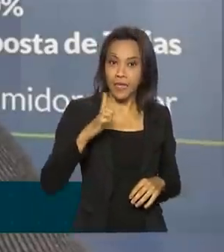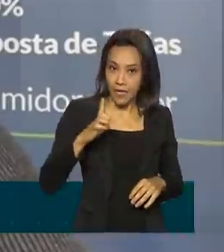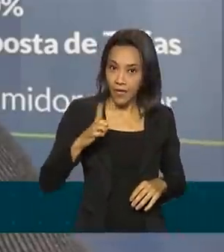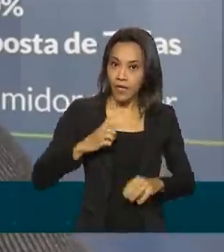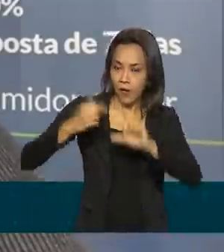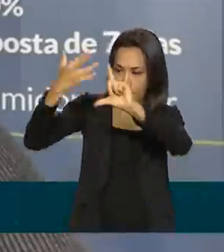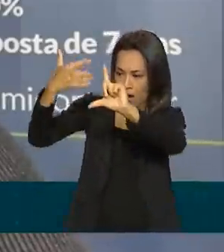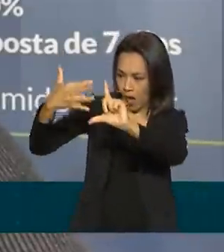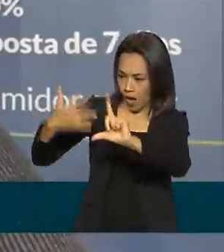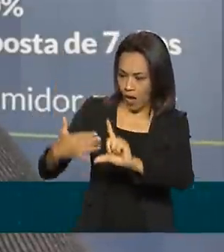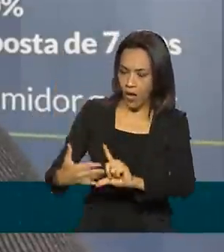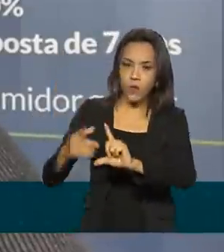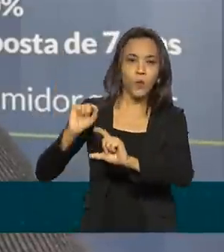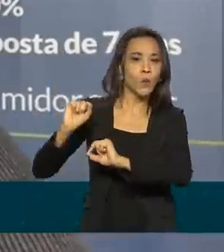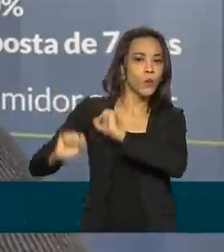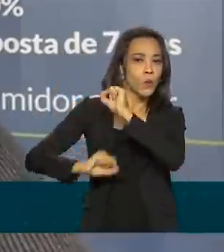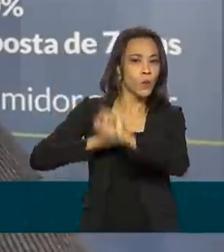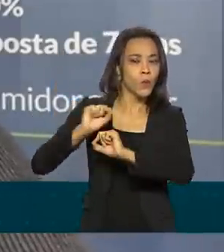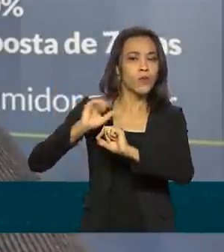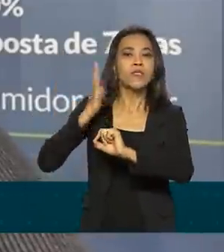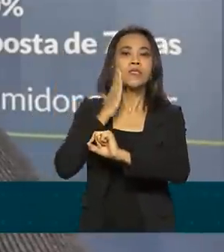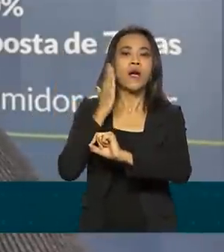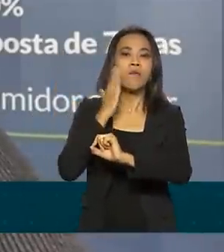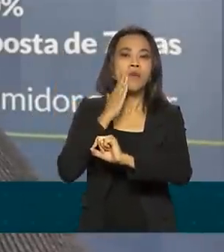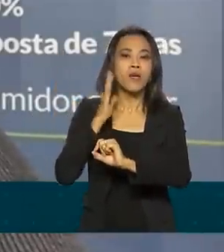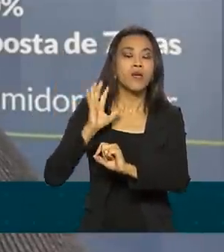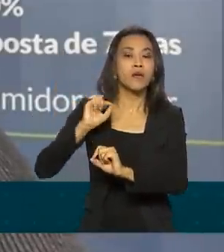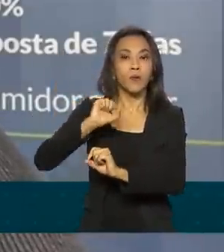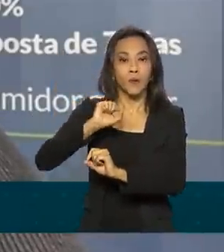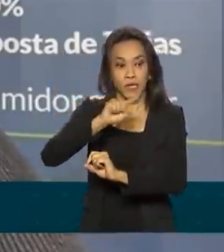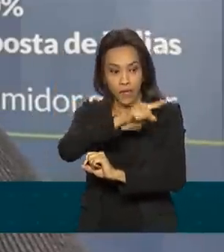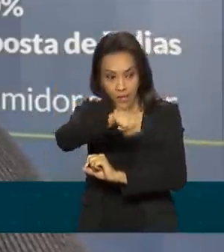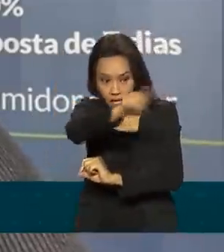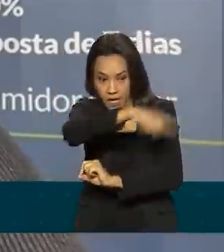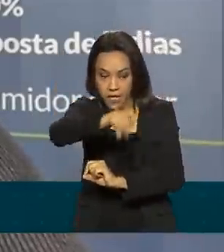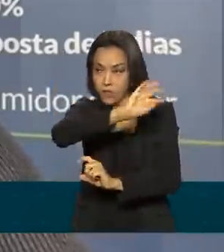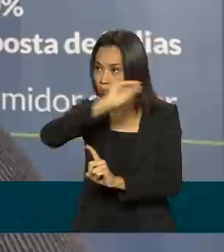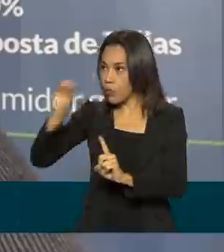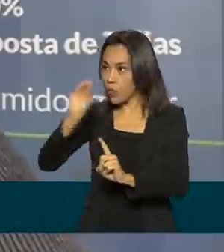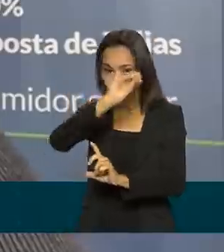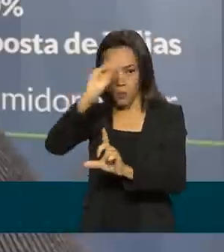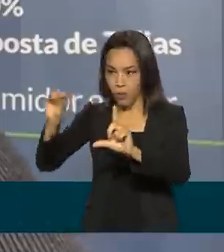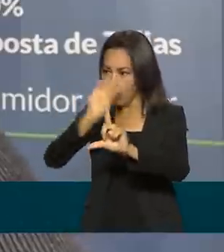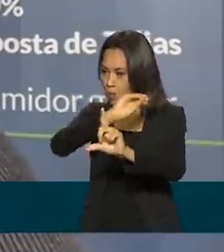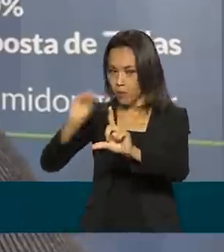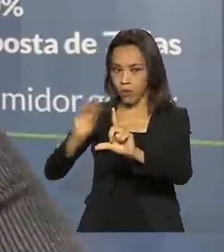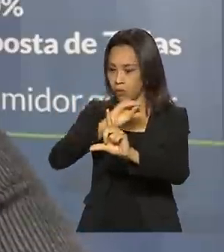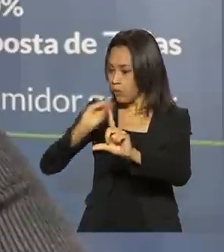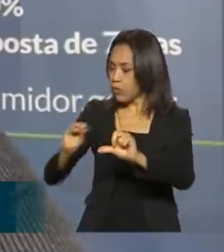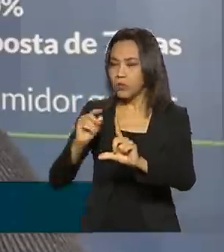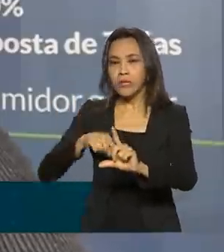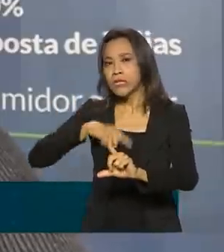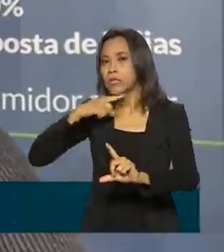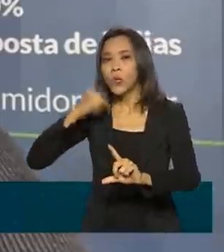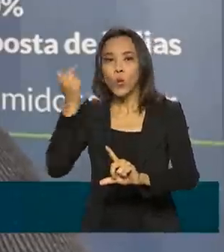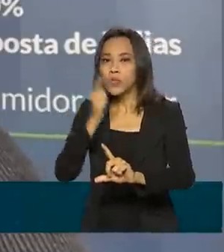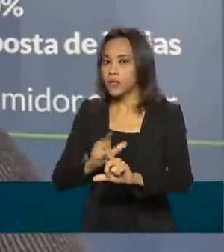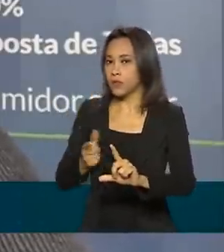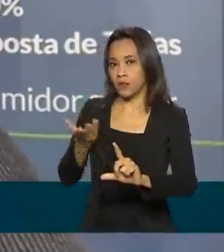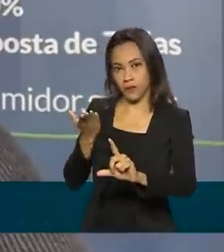onde é possível verificar todas as credenciais desses fornecedores e caso não seja possível